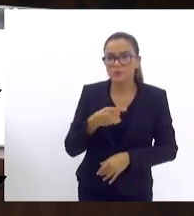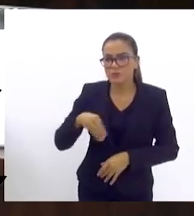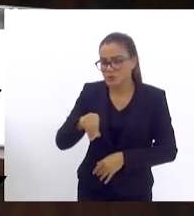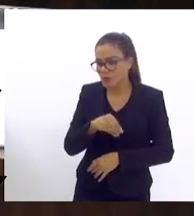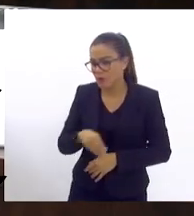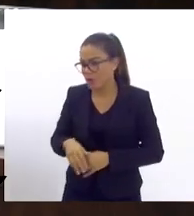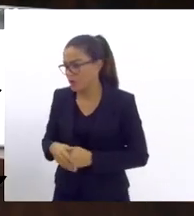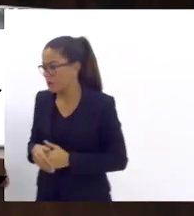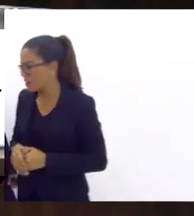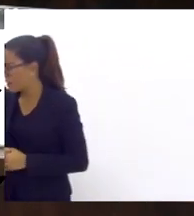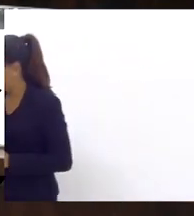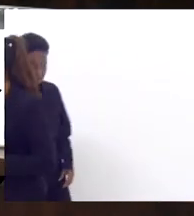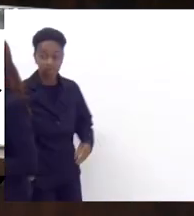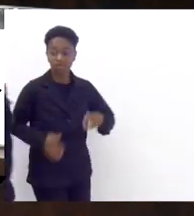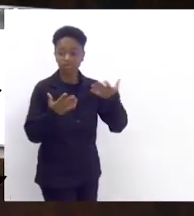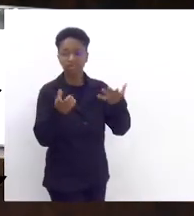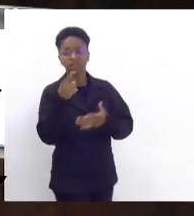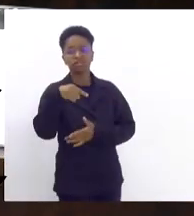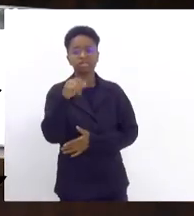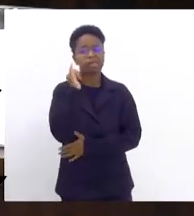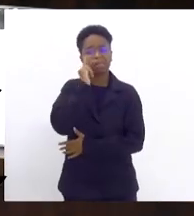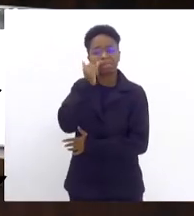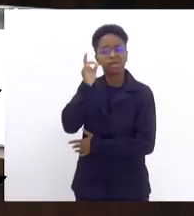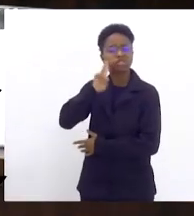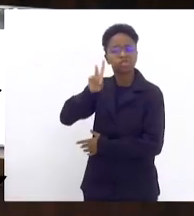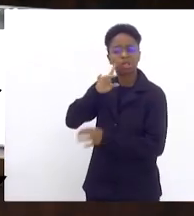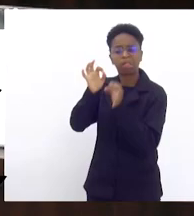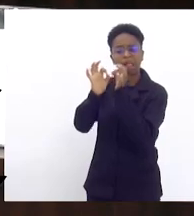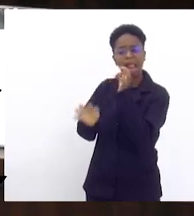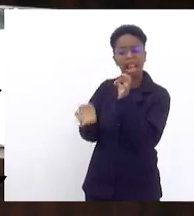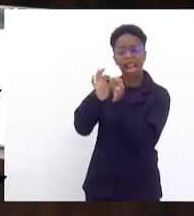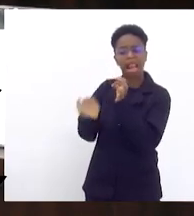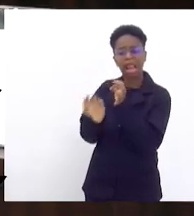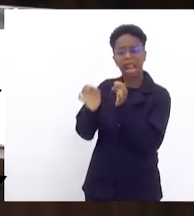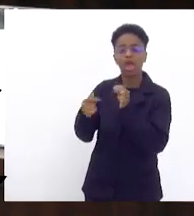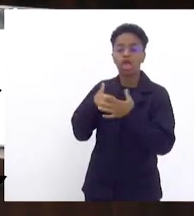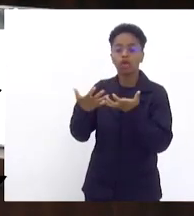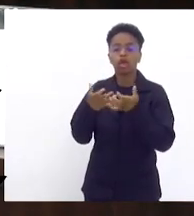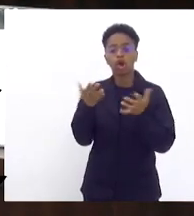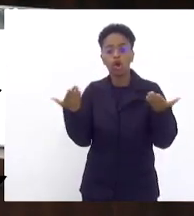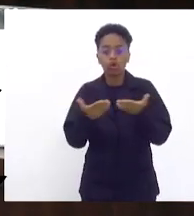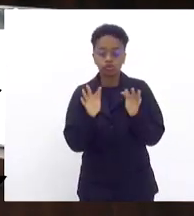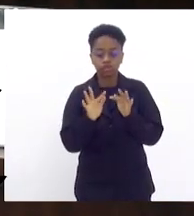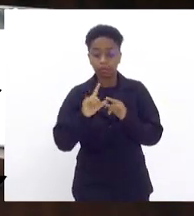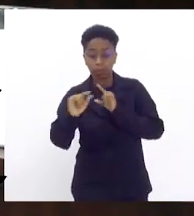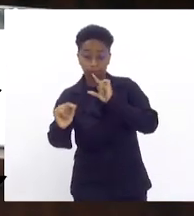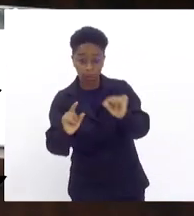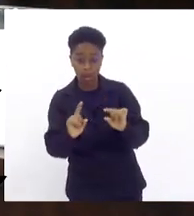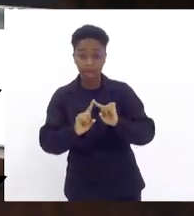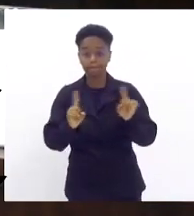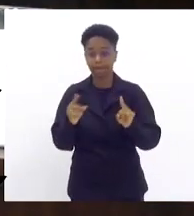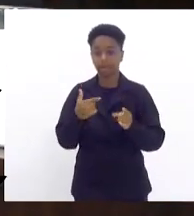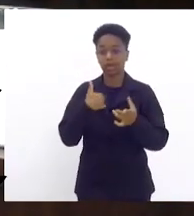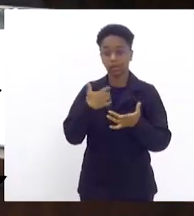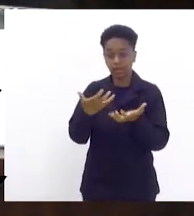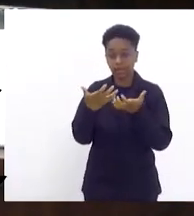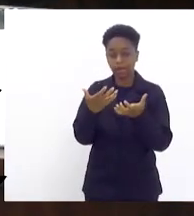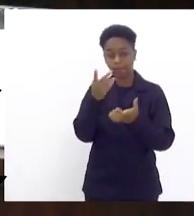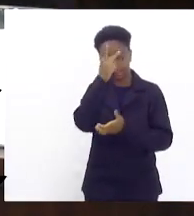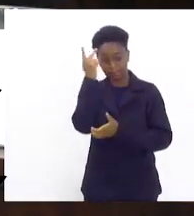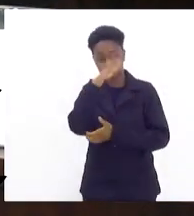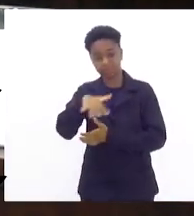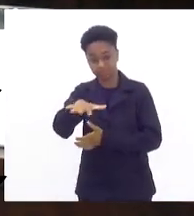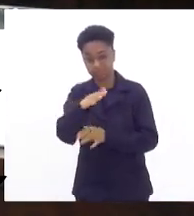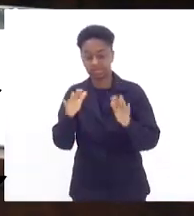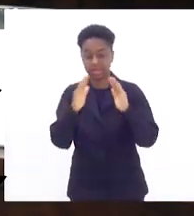contando história para todo mundo aqui. E eu queria sair dessa audiência pública hoje, e eu acho que a população que saiu de casa, que veio aqui, que se comprometeu